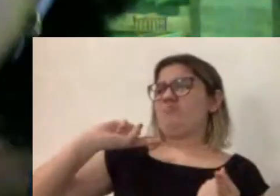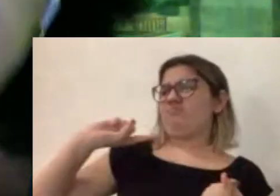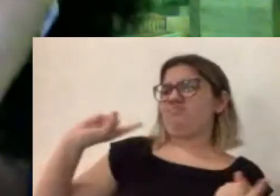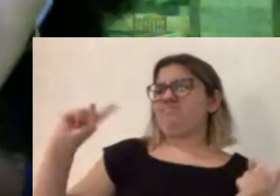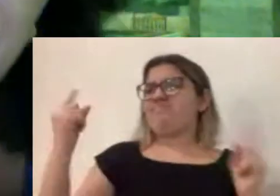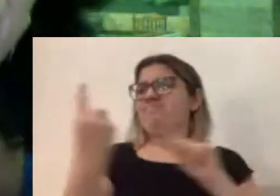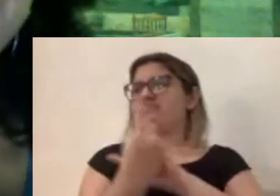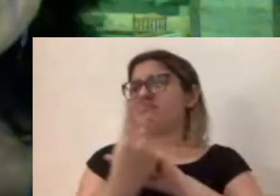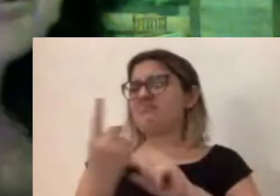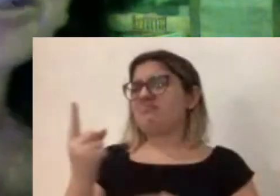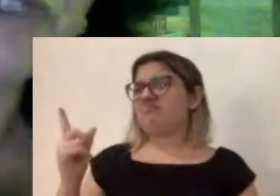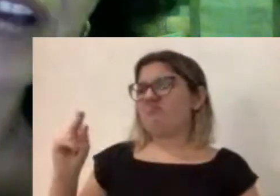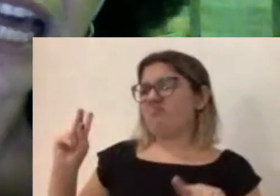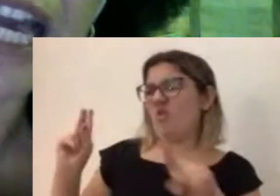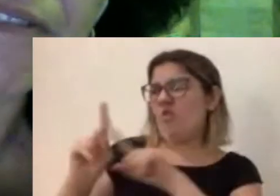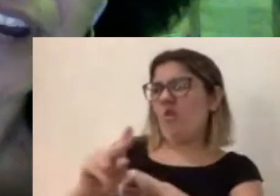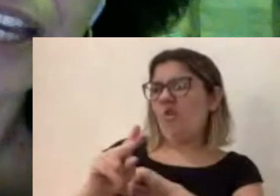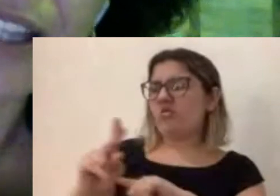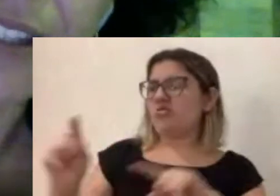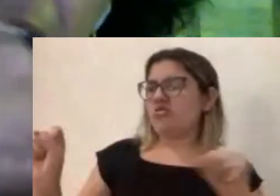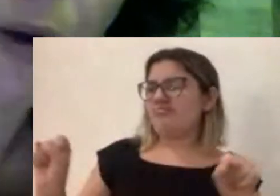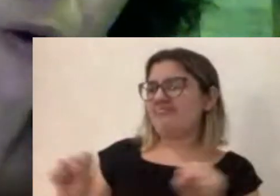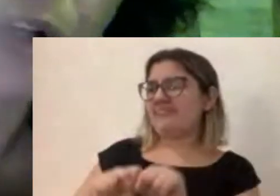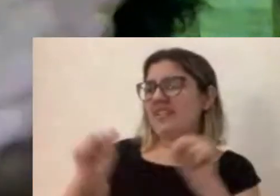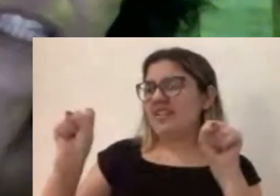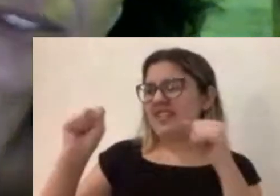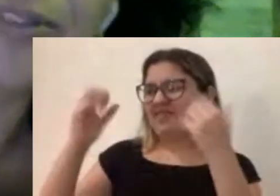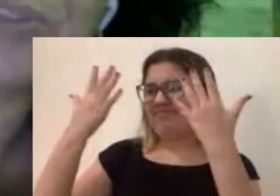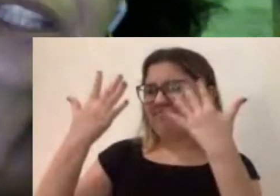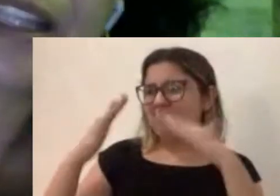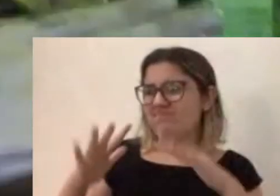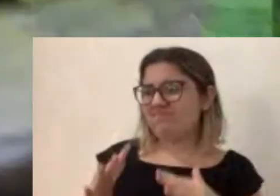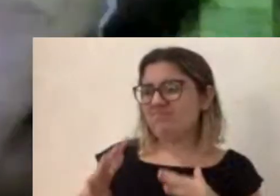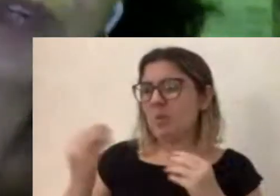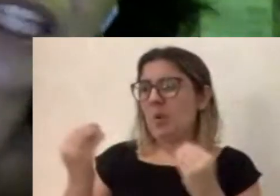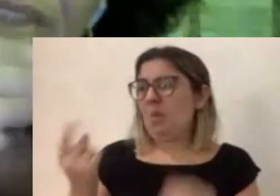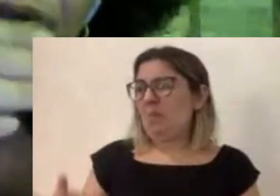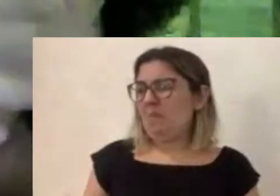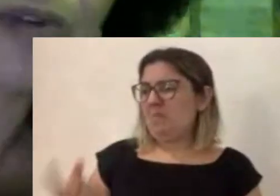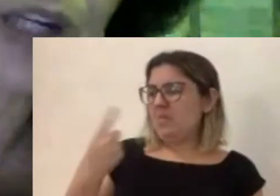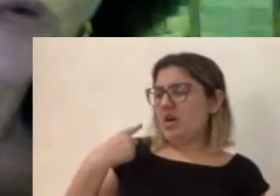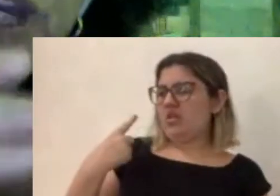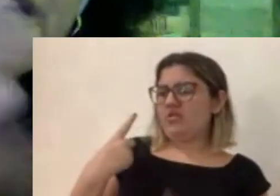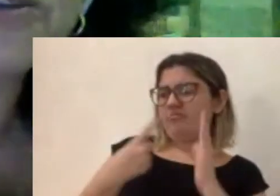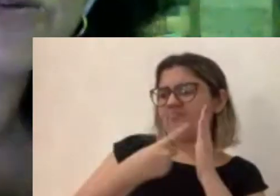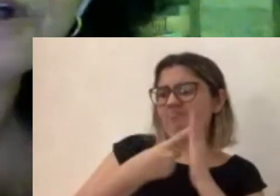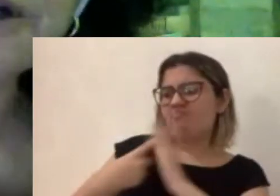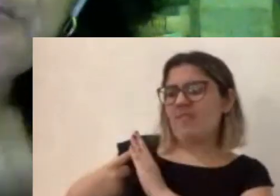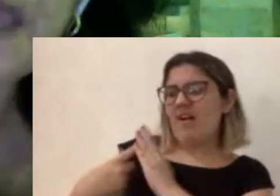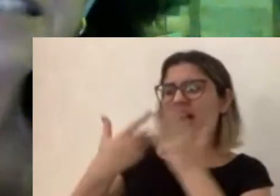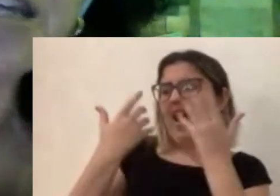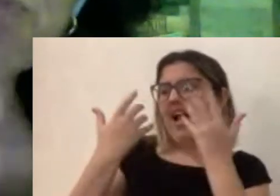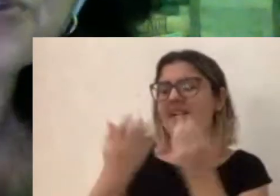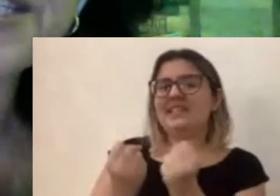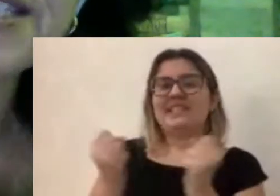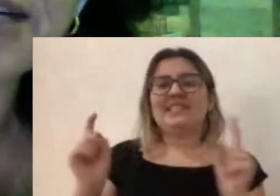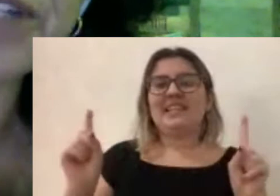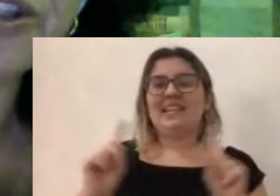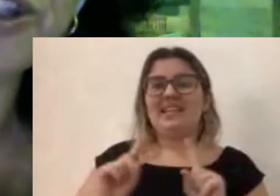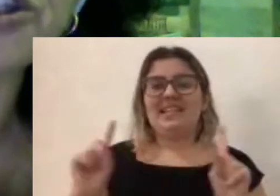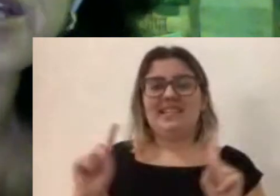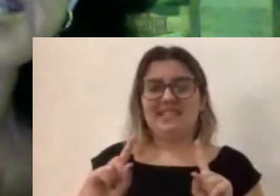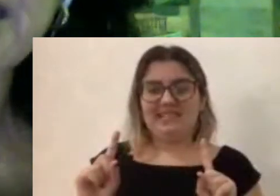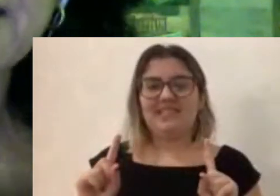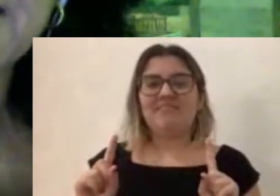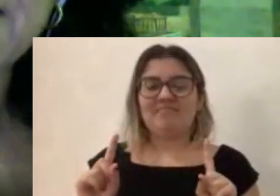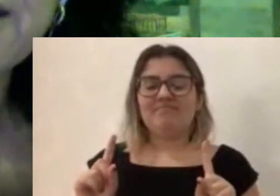são impostos e que a gente vai lá e vai lá cortando e destruindo e ruindo essa imposição que a gente